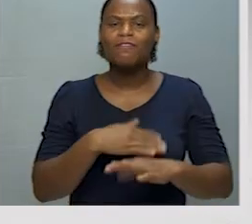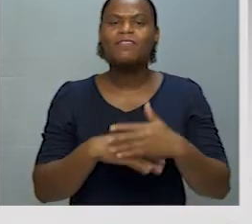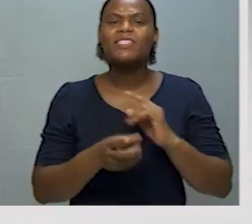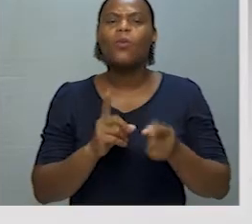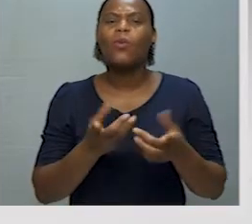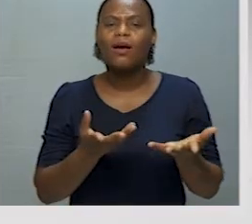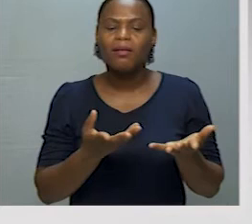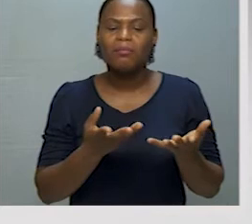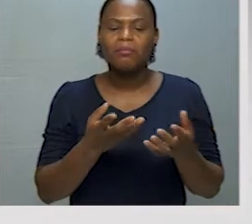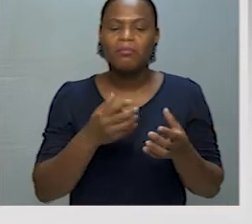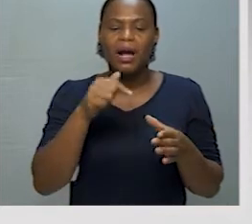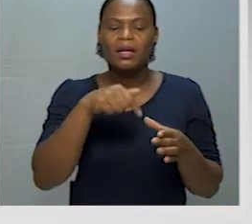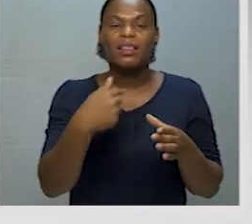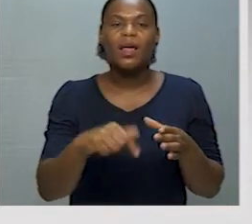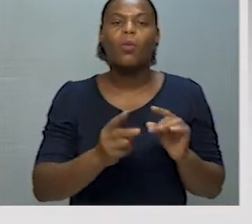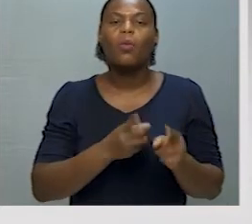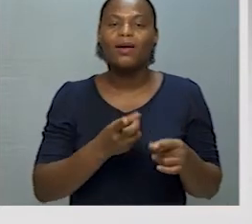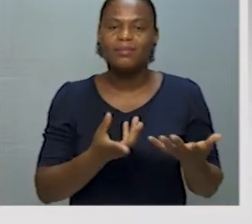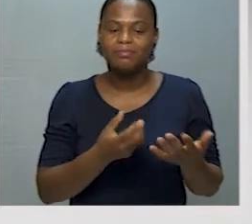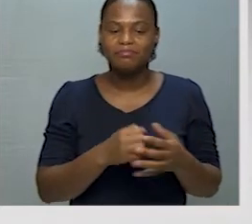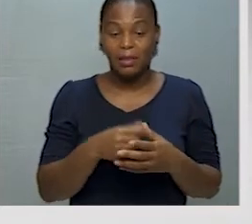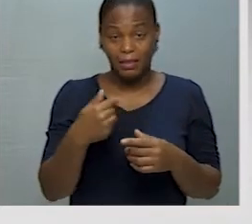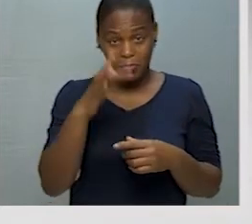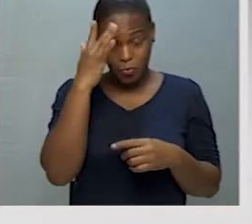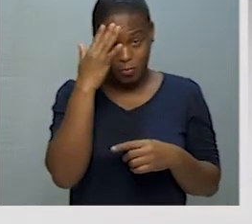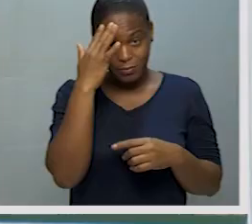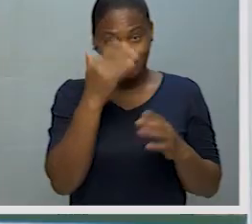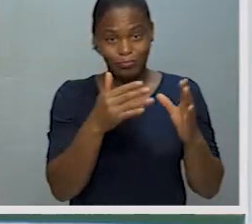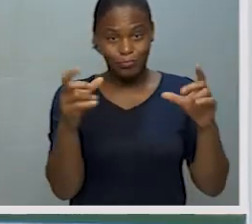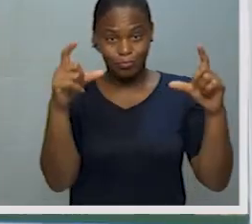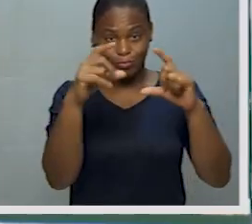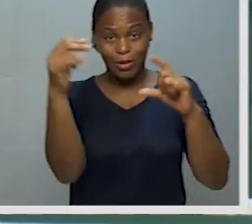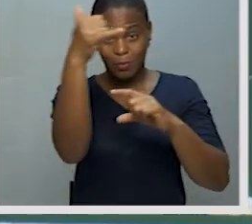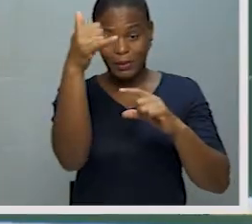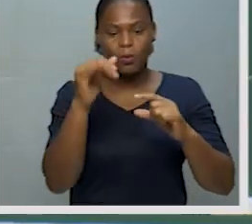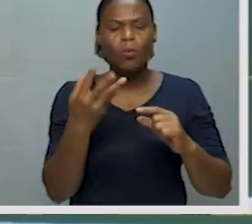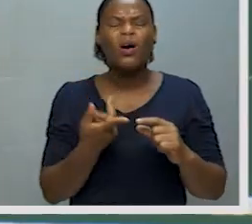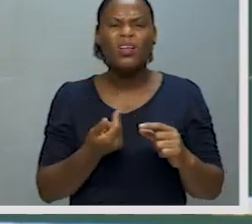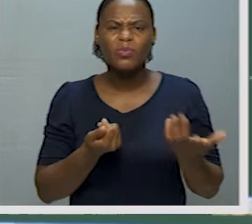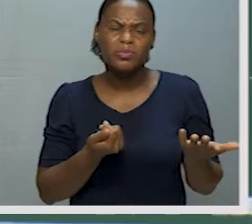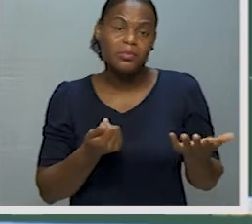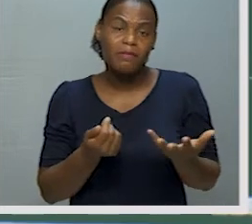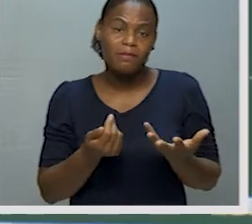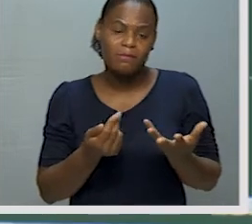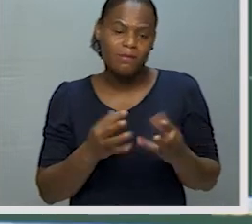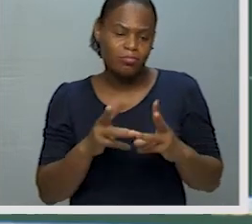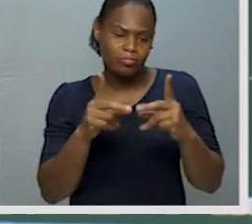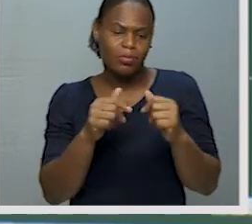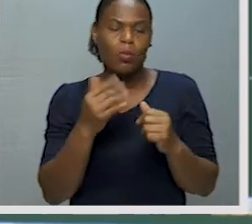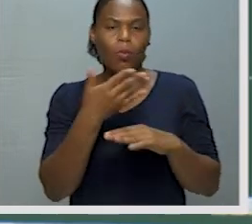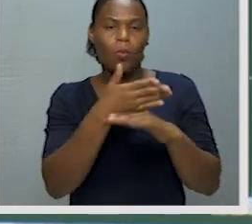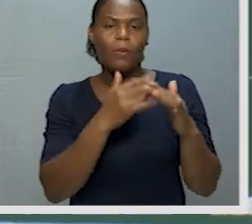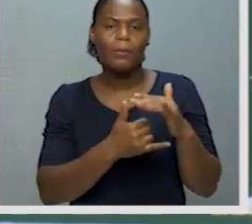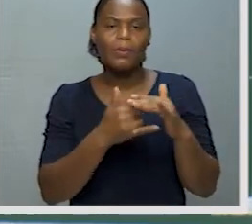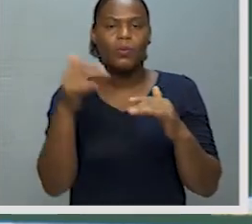que é que fizeram? O que é que temos aqui? Temos uma potência, não é? Vamos lá. Quanto é que dá? Vamos desenvolver esta